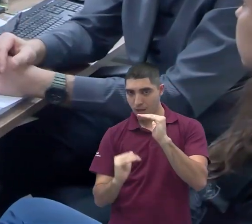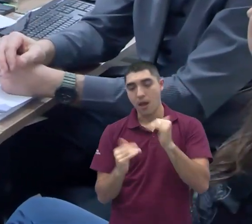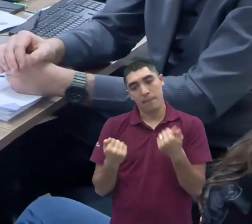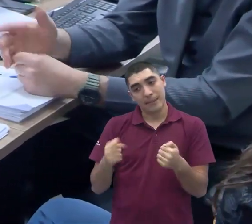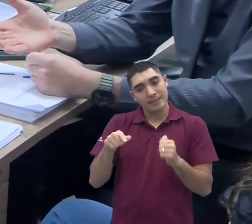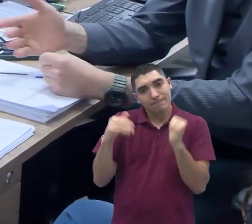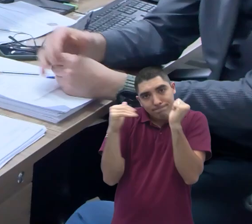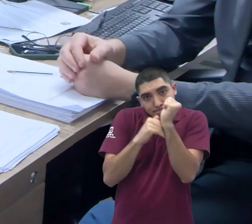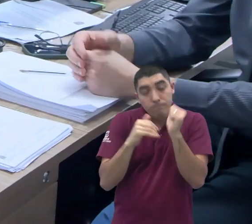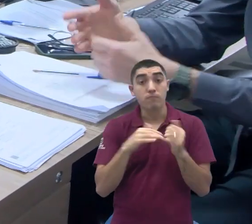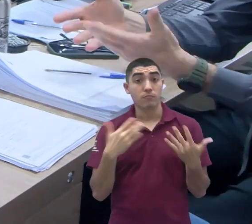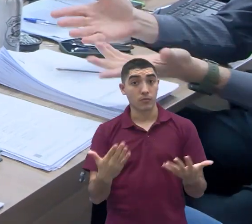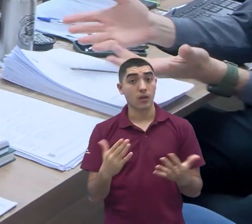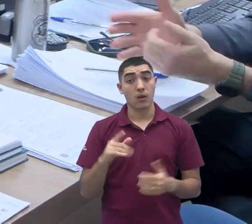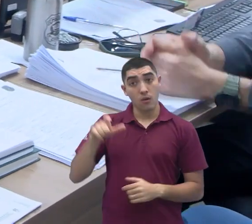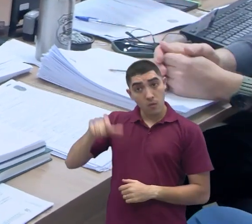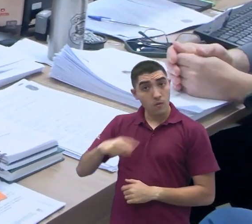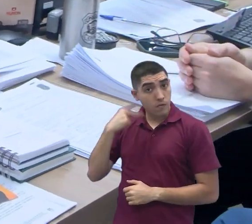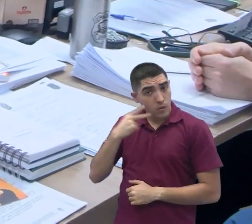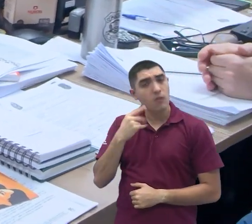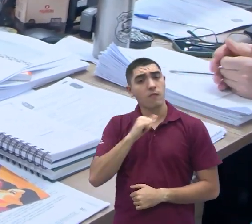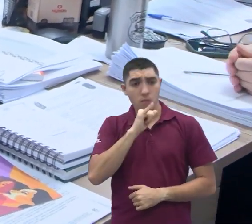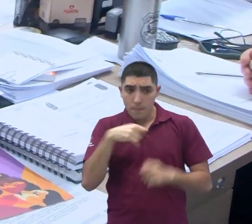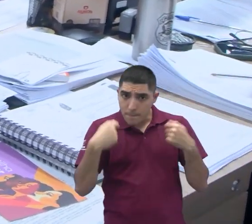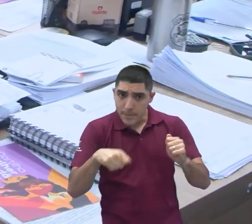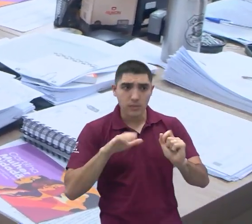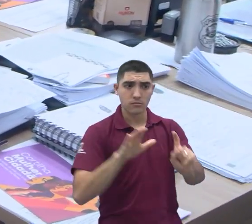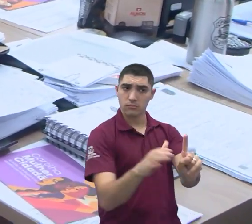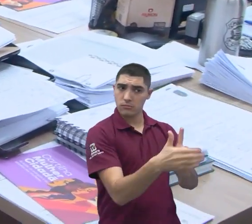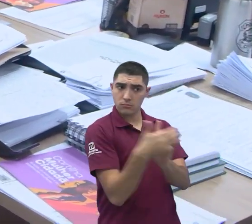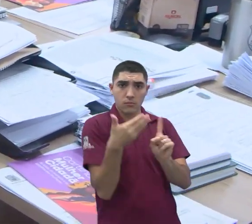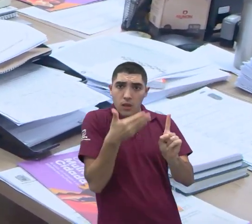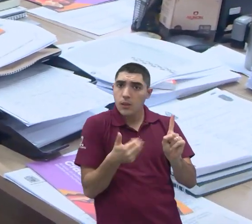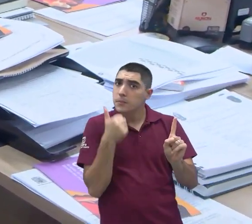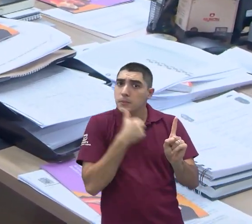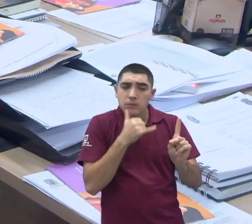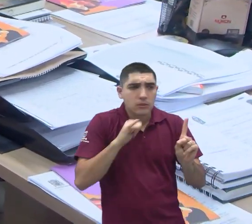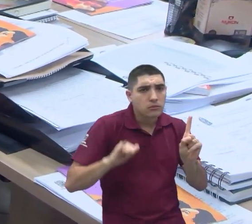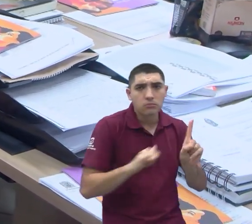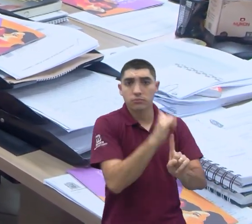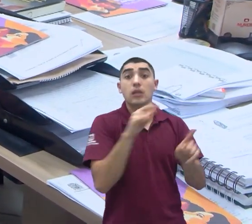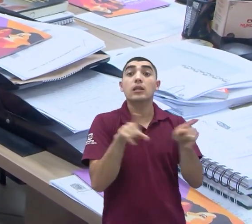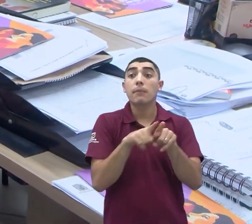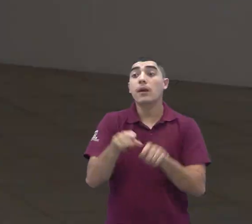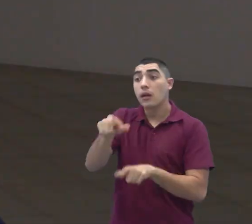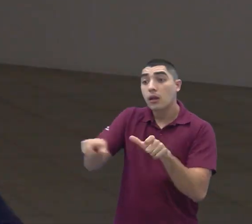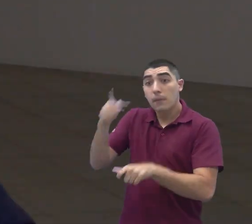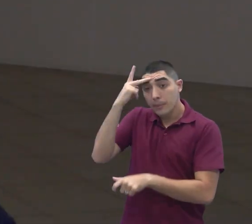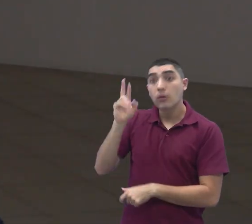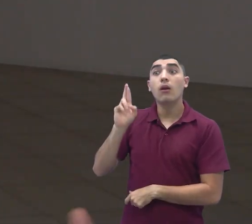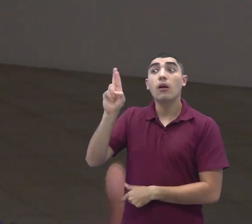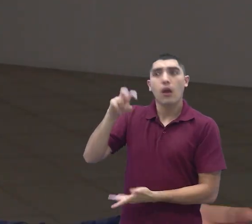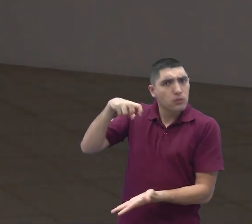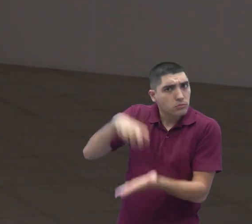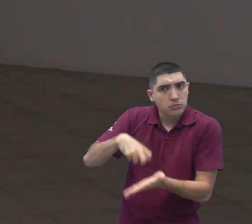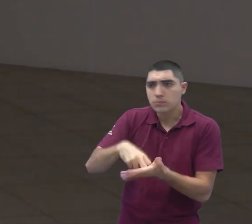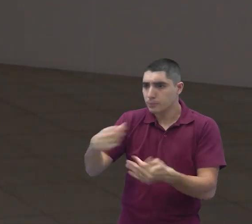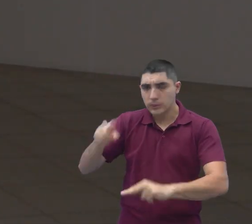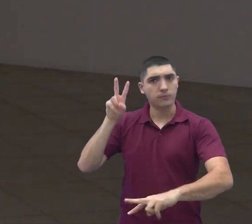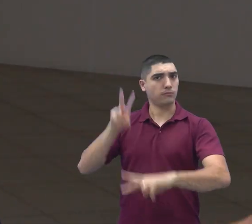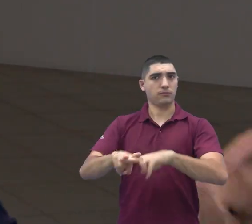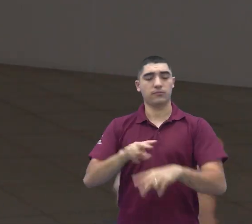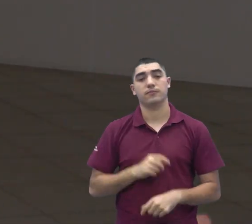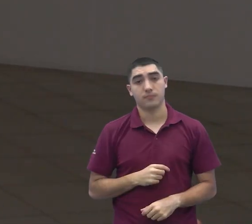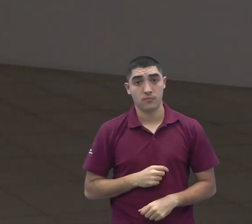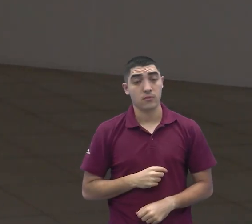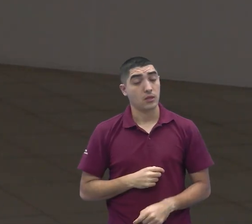A cobrança dos vereadores é por acolhimento da vítima e punição aos envolvidos. A gente precisa trabalhar a prevenção,